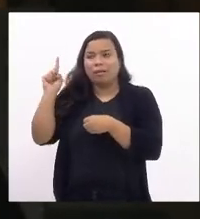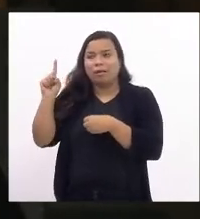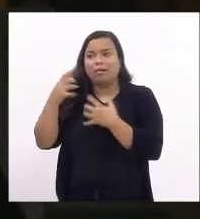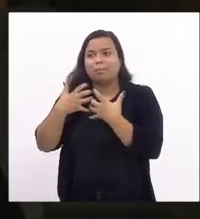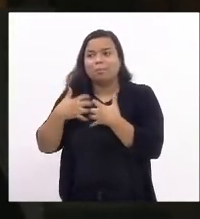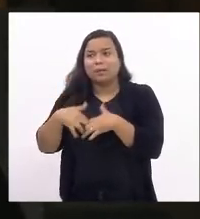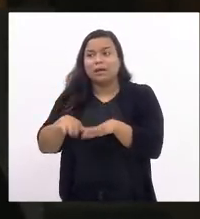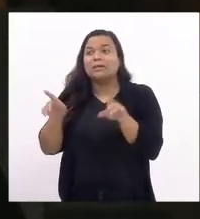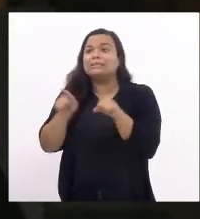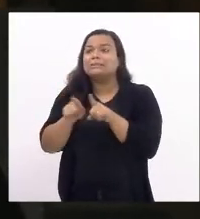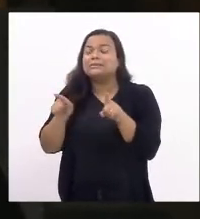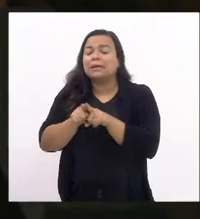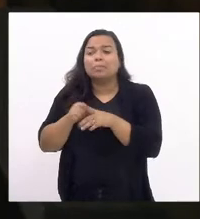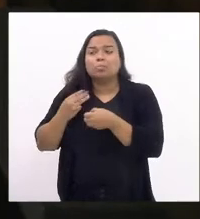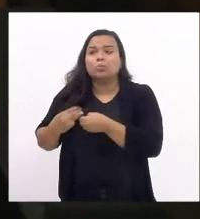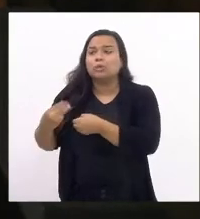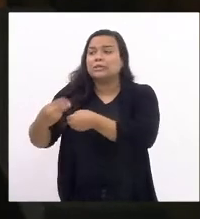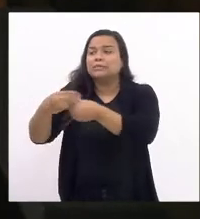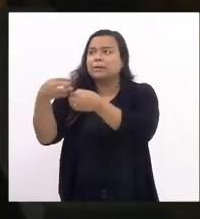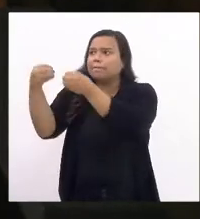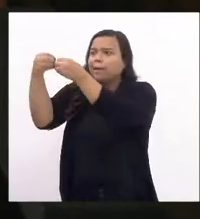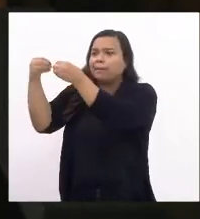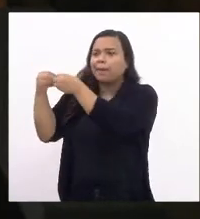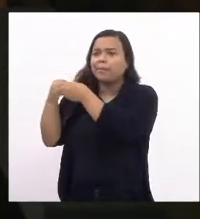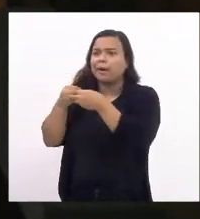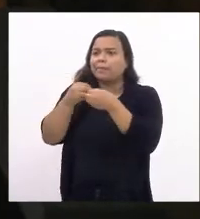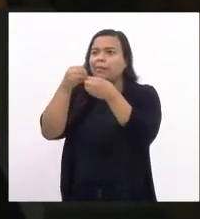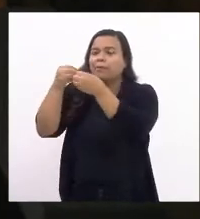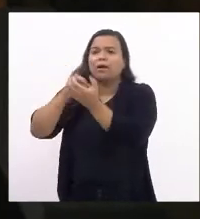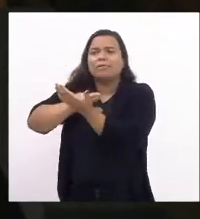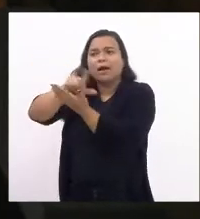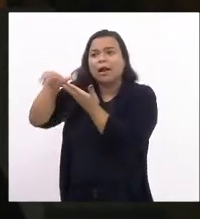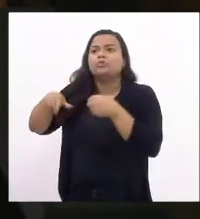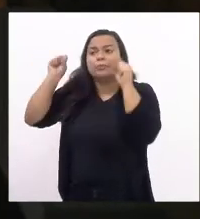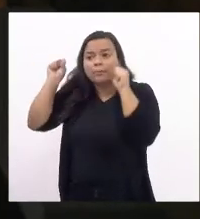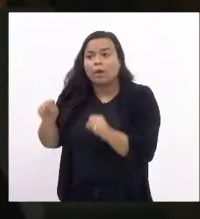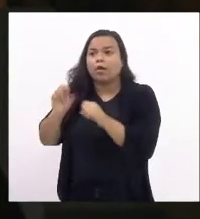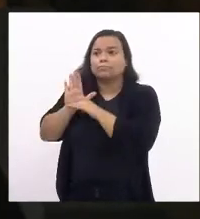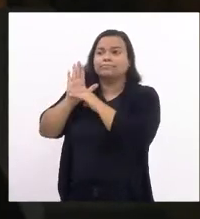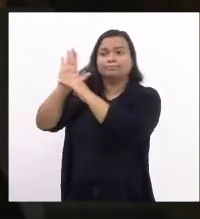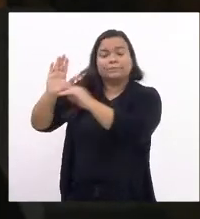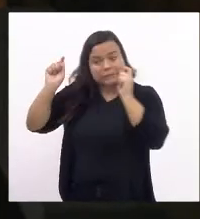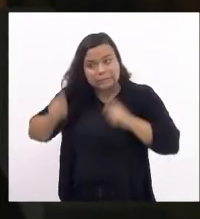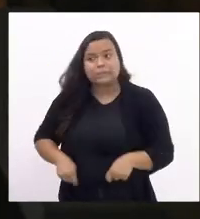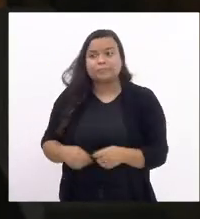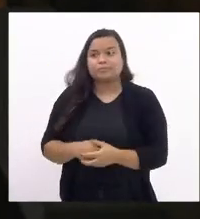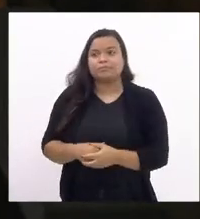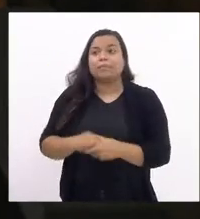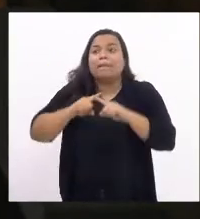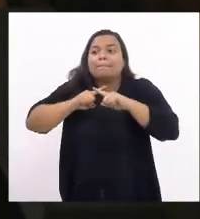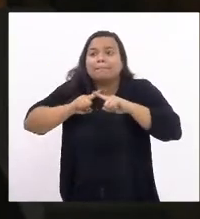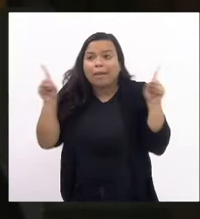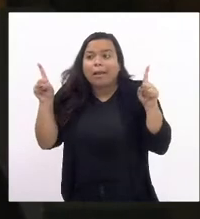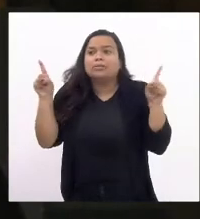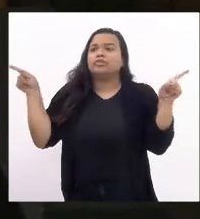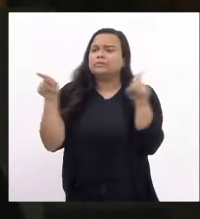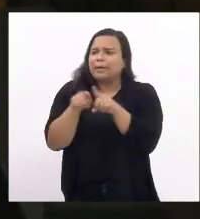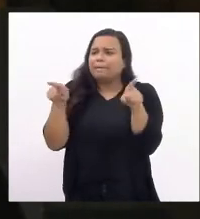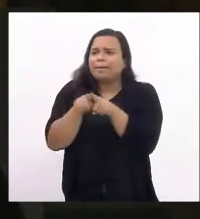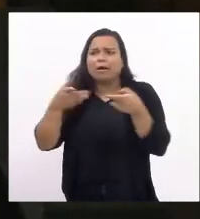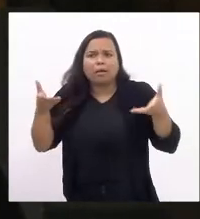todos aqueles municípios que puderem colaborar. Mas também, nesse